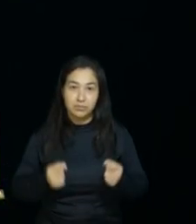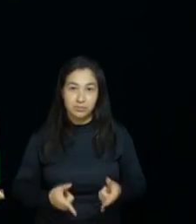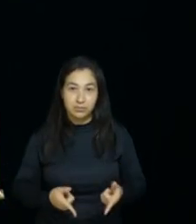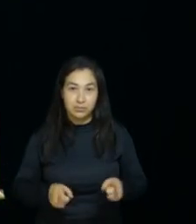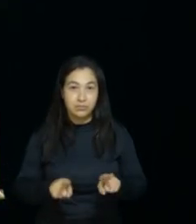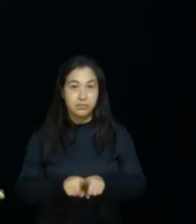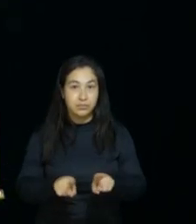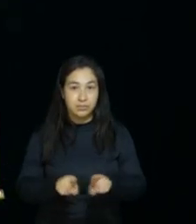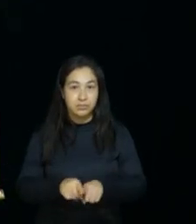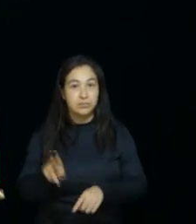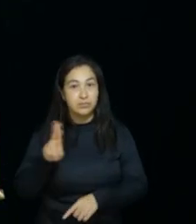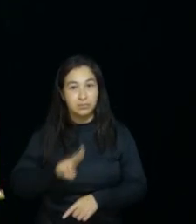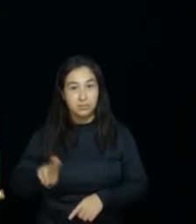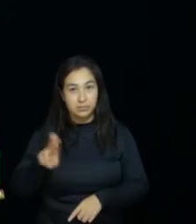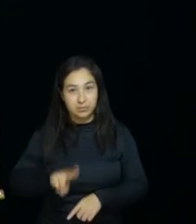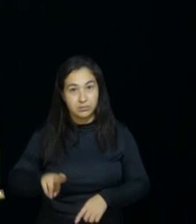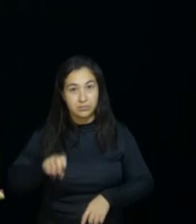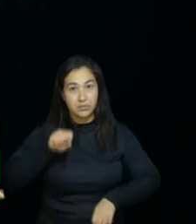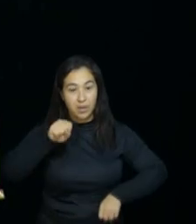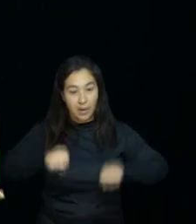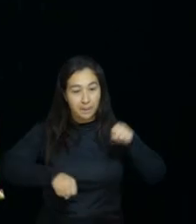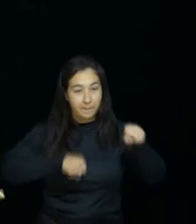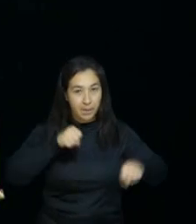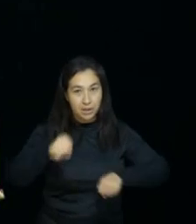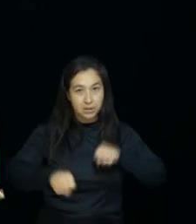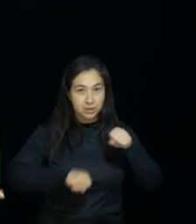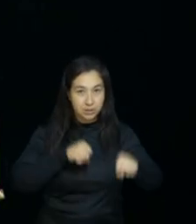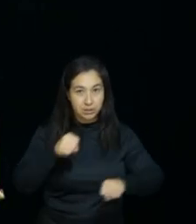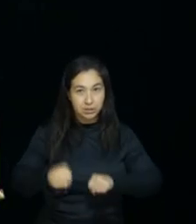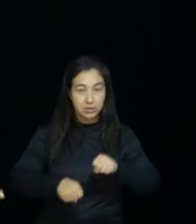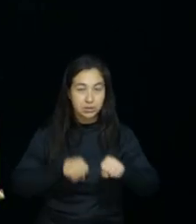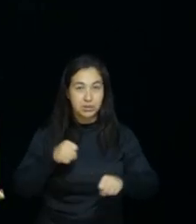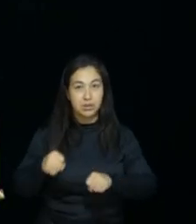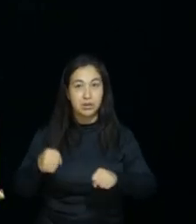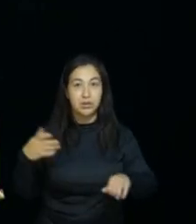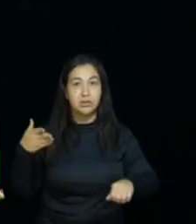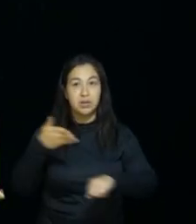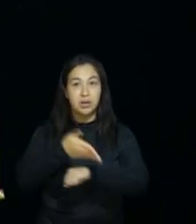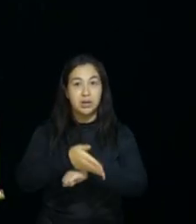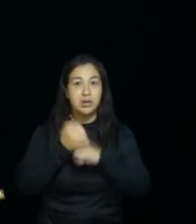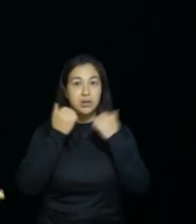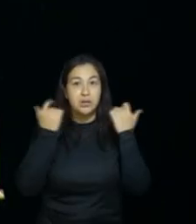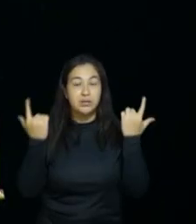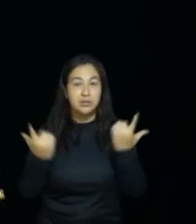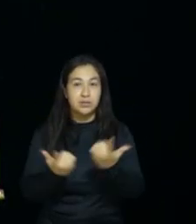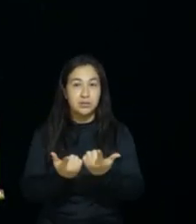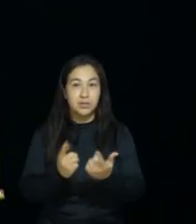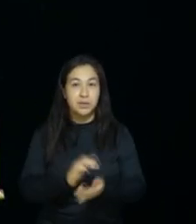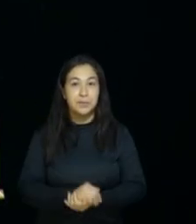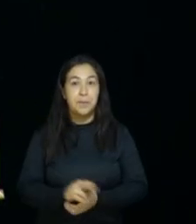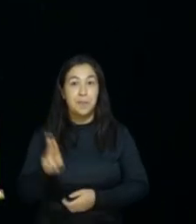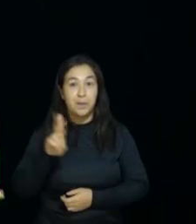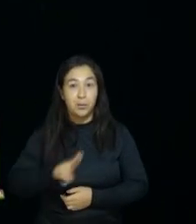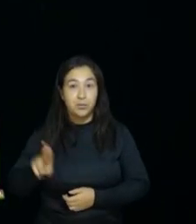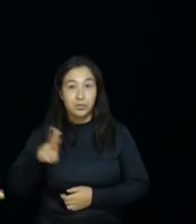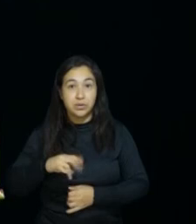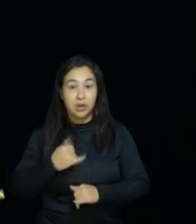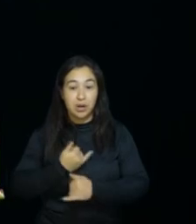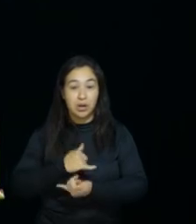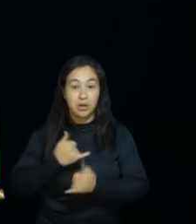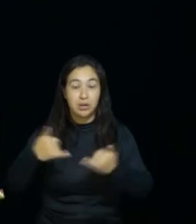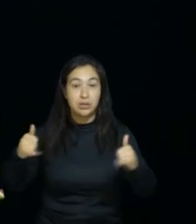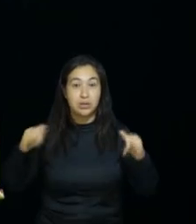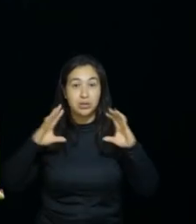bicicletas dentro e para os deslocamentos à Assembleia Legislativa, o uso de energias limpas, como a Alesc já